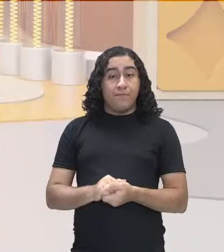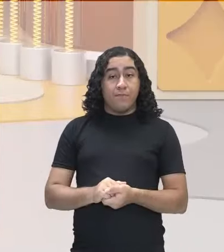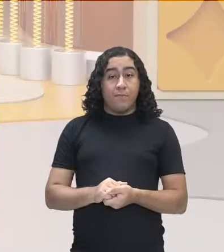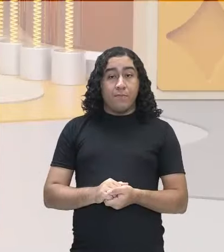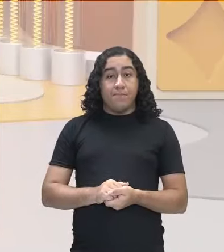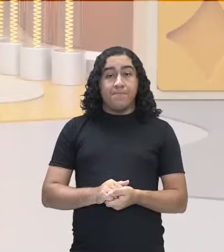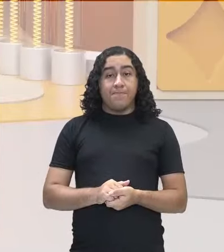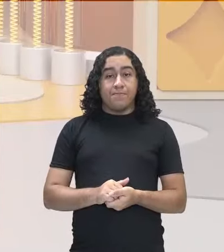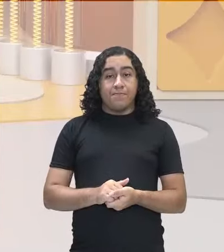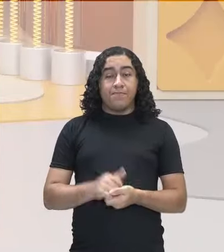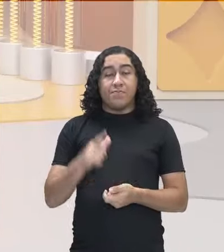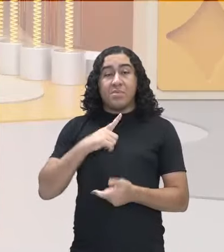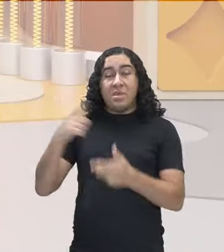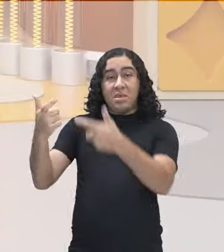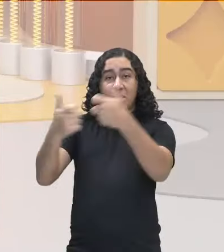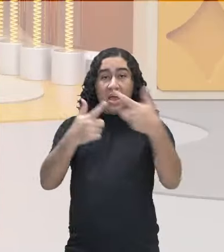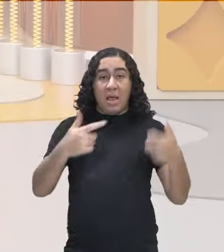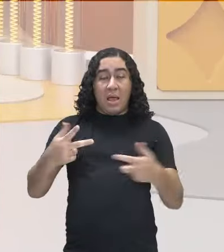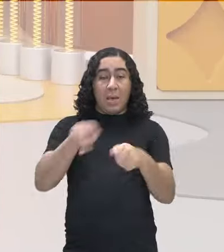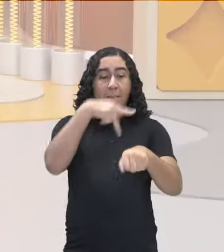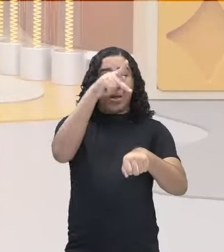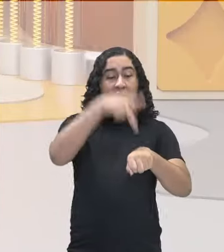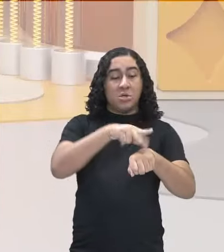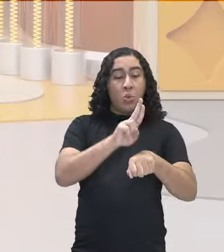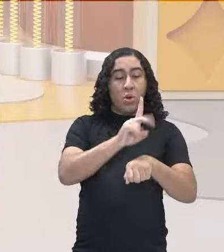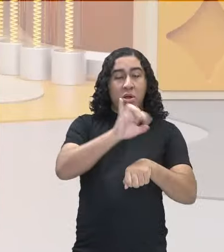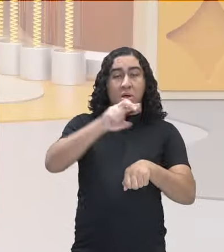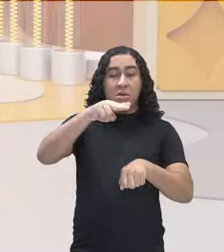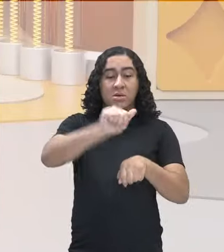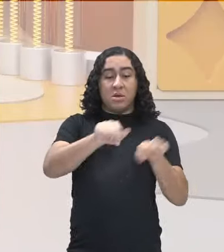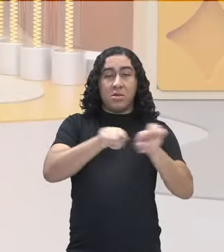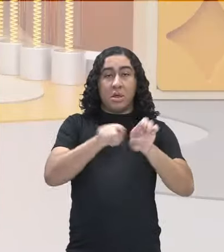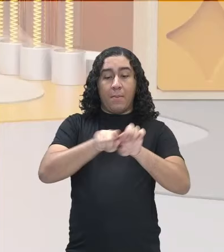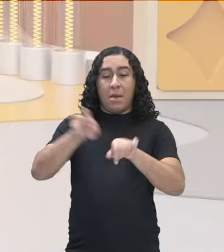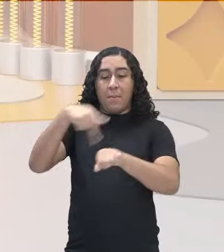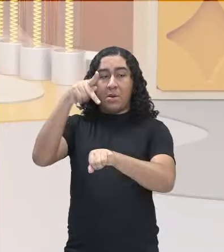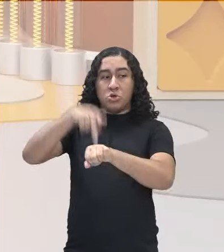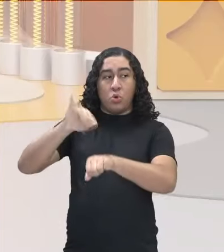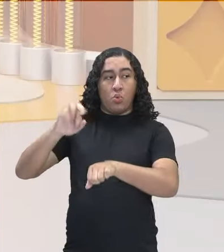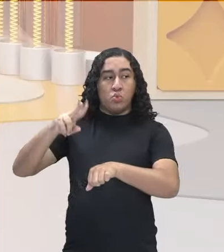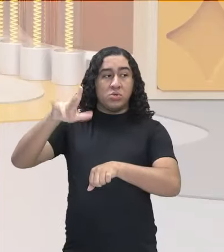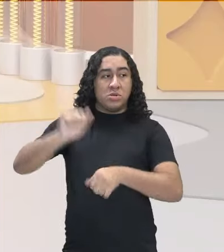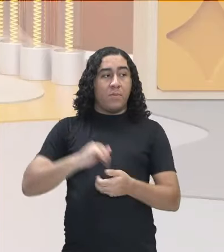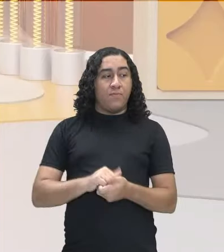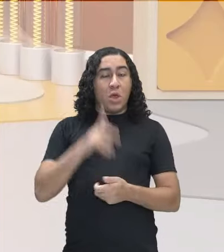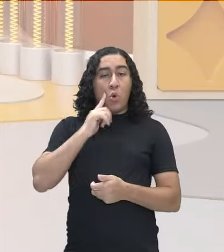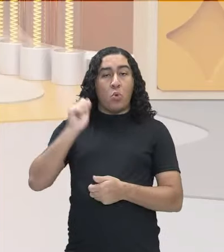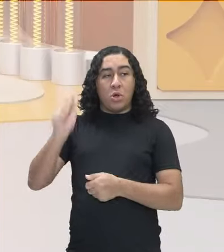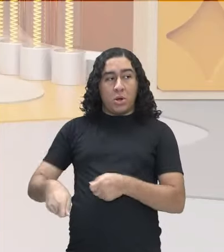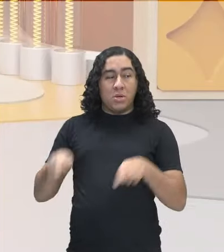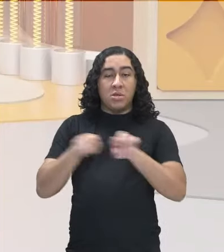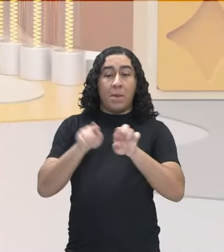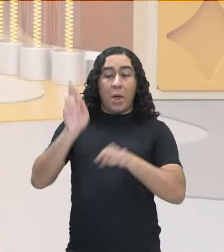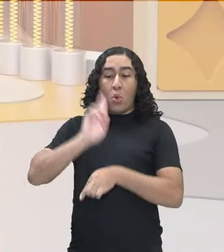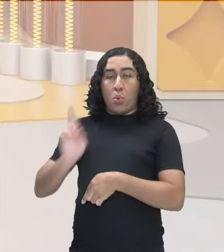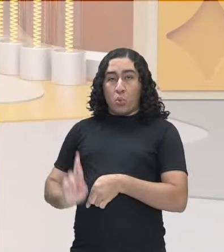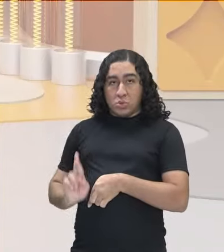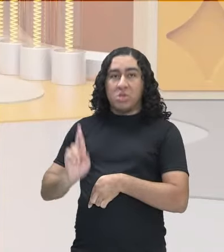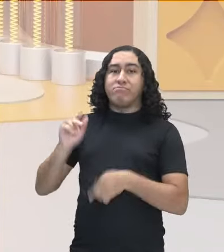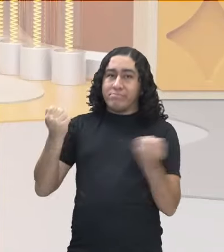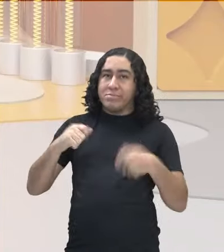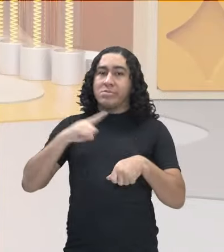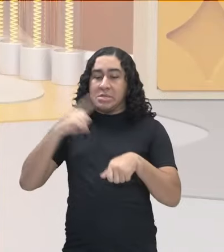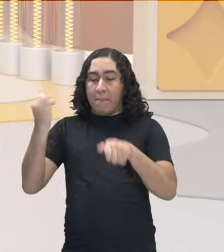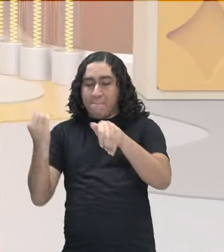entre a Ucrânia e a Rússia né a boa parte dos ucranianos tiveram que migrar para outras regiões da Europa por conta da